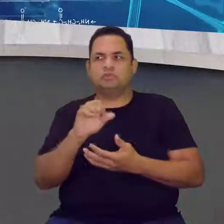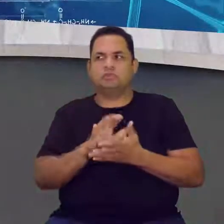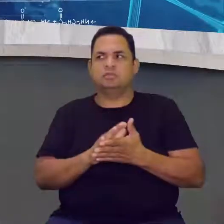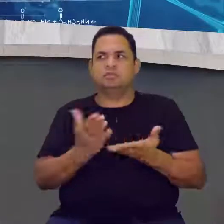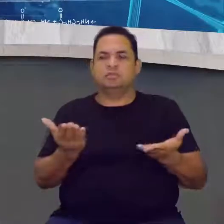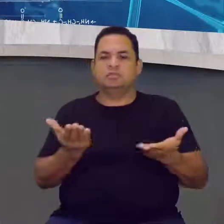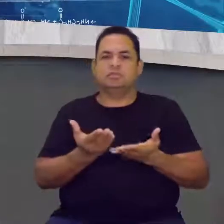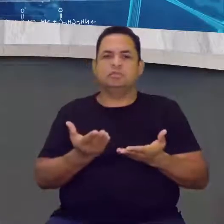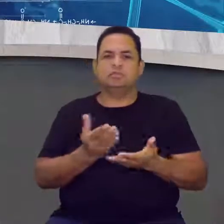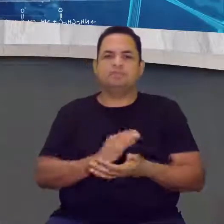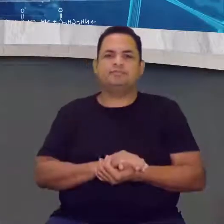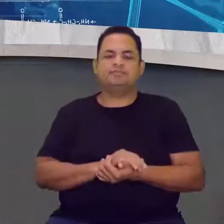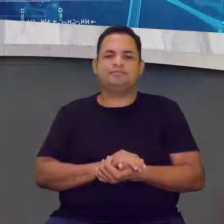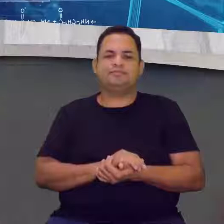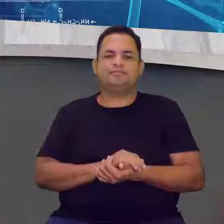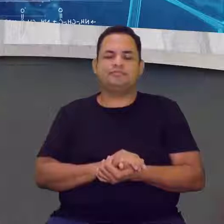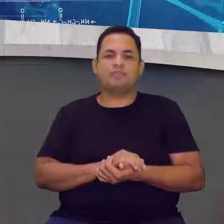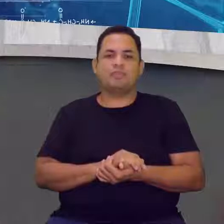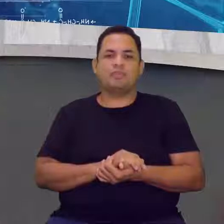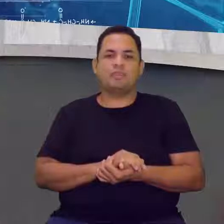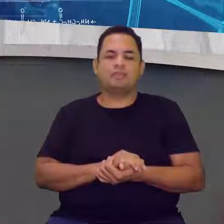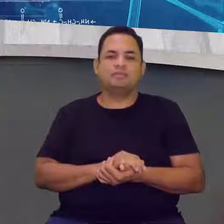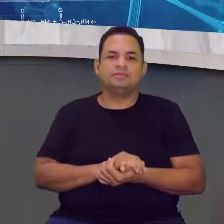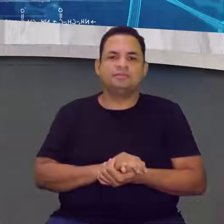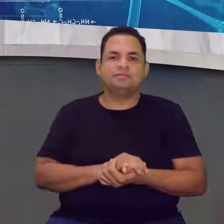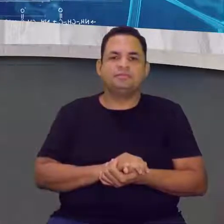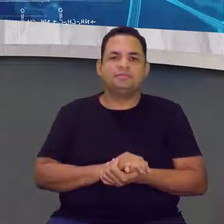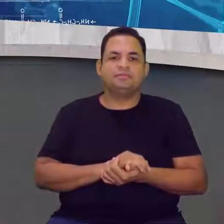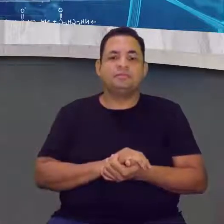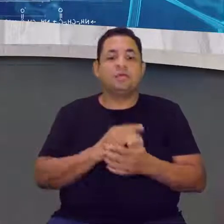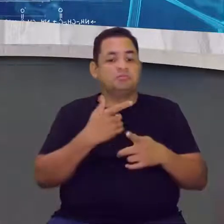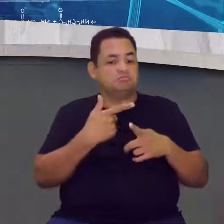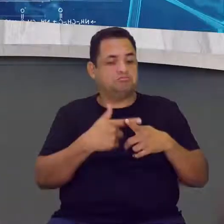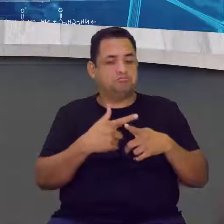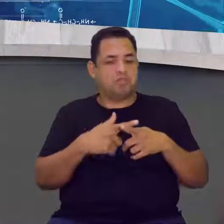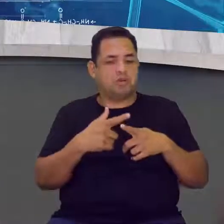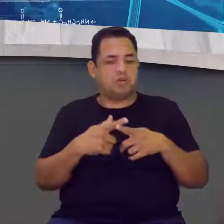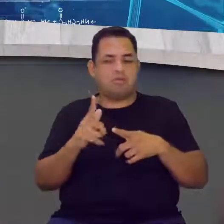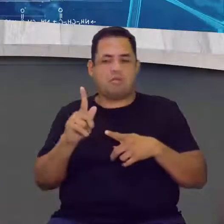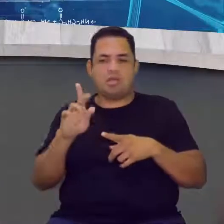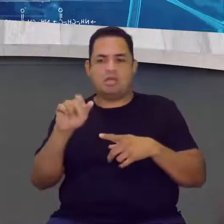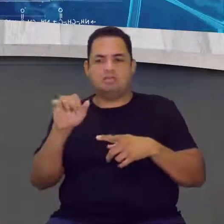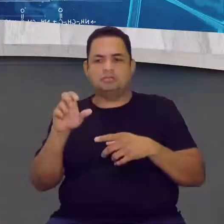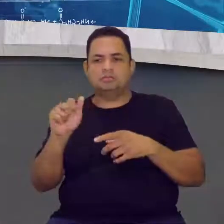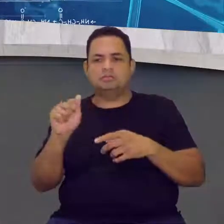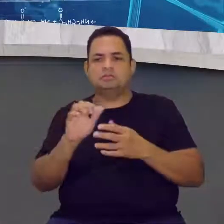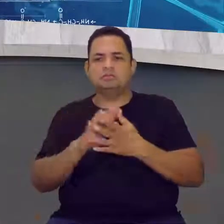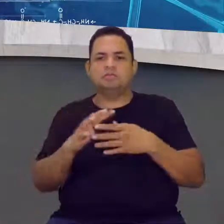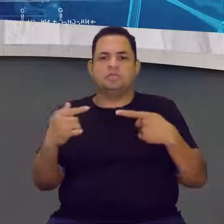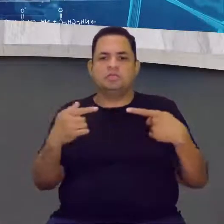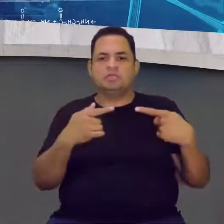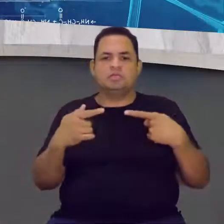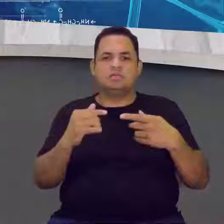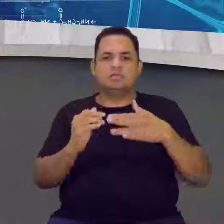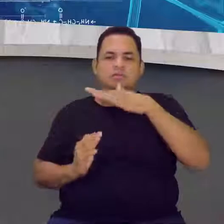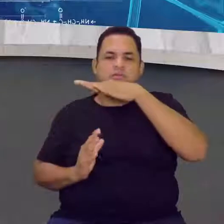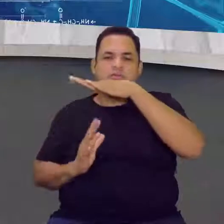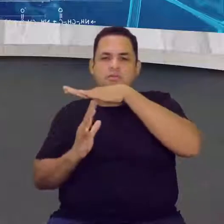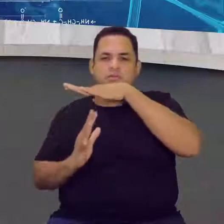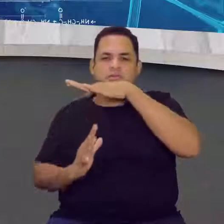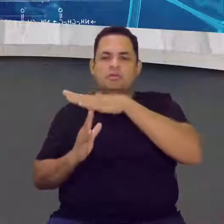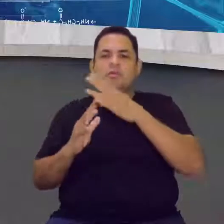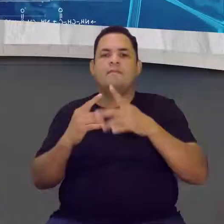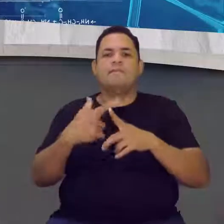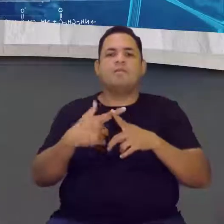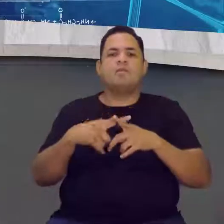eles são uns dos maiores, digamos assim, problemáticos com relação ao nosso efeito estufa. Isso porque